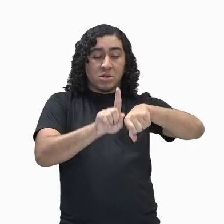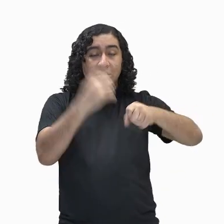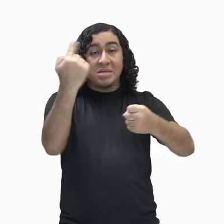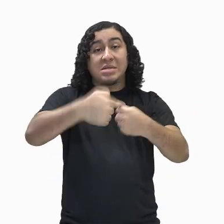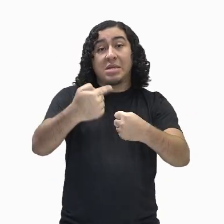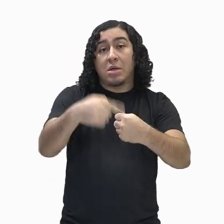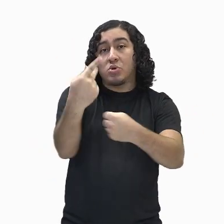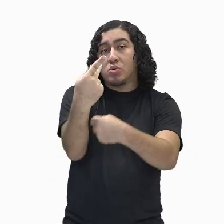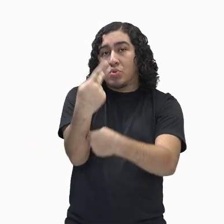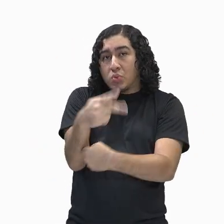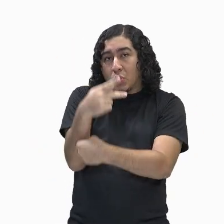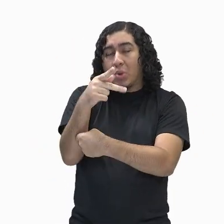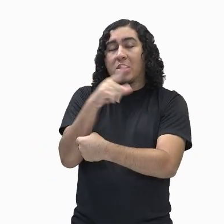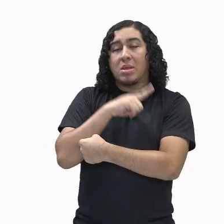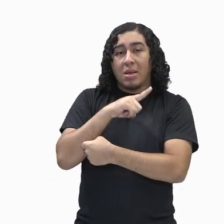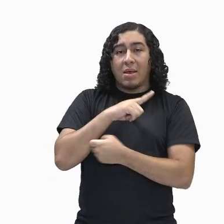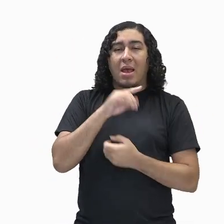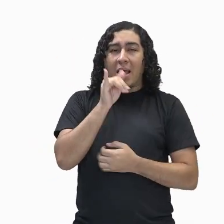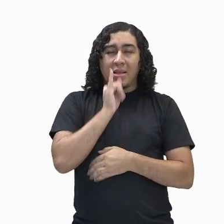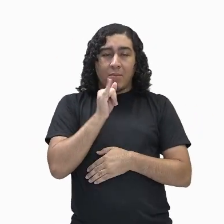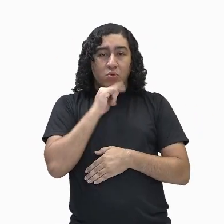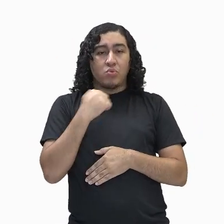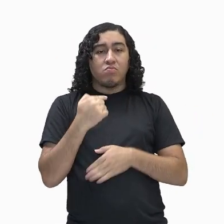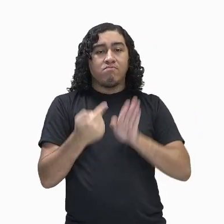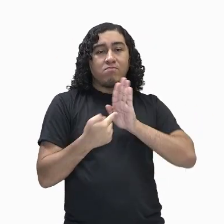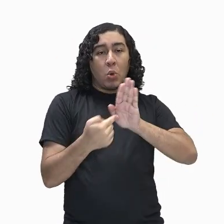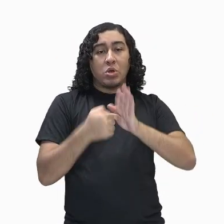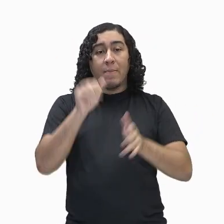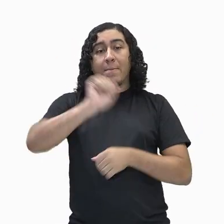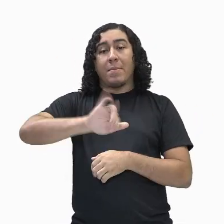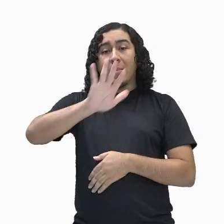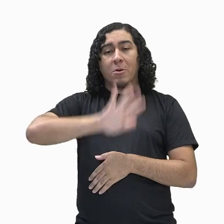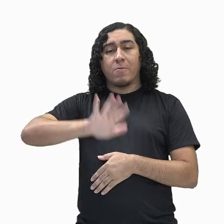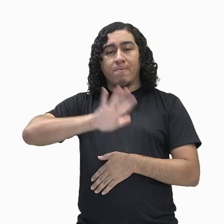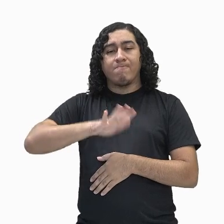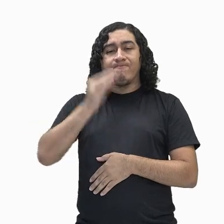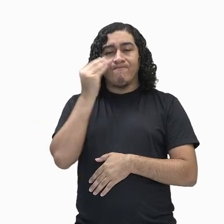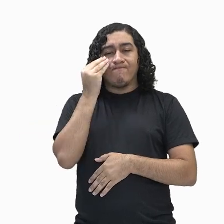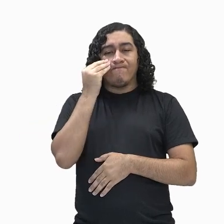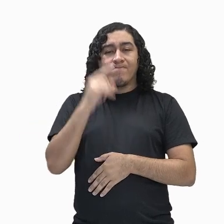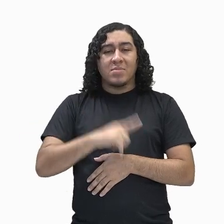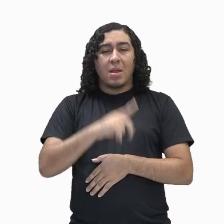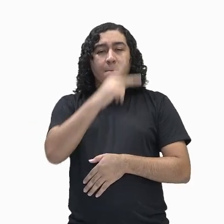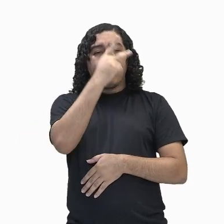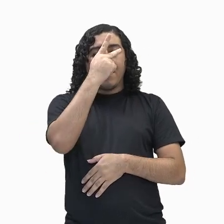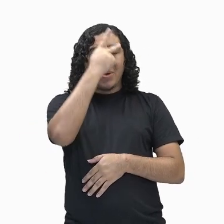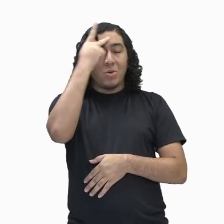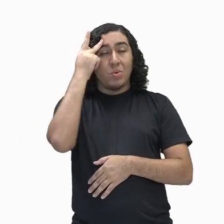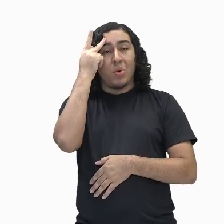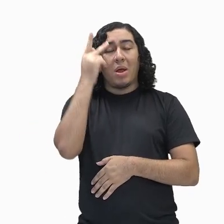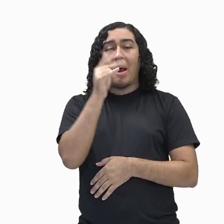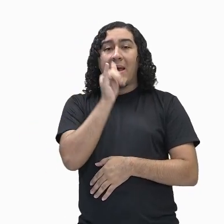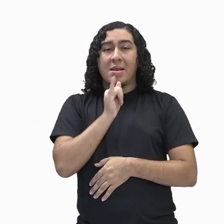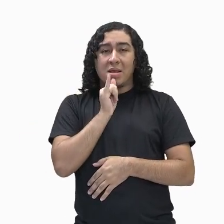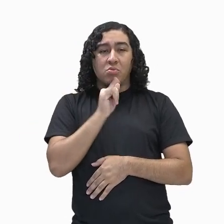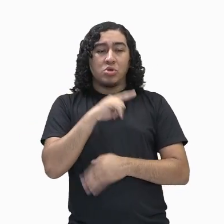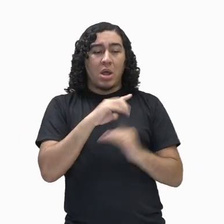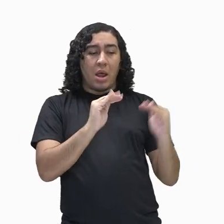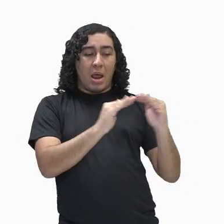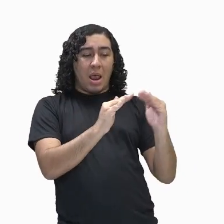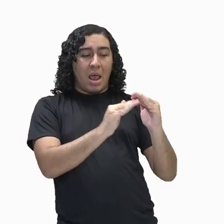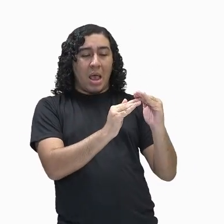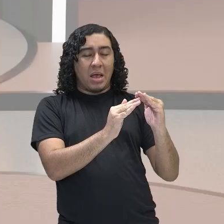temos aí, como vai nos mostrar essa imagem, pessoas que estão, por exemplo, em uma casa